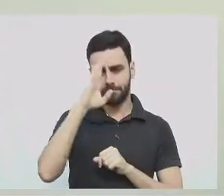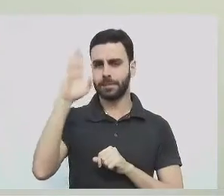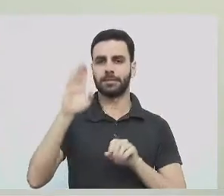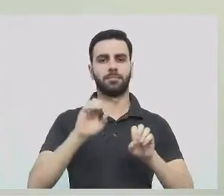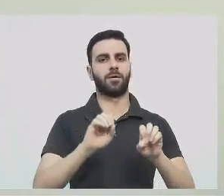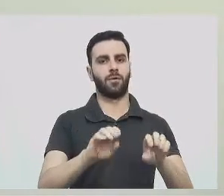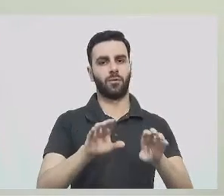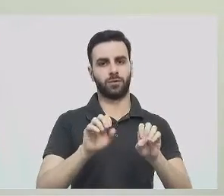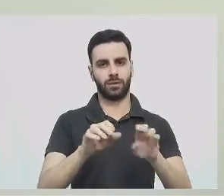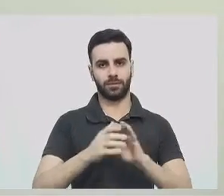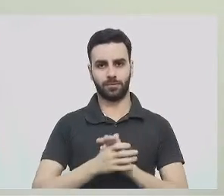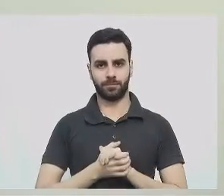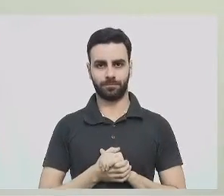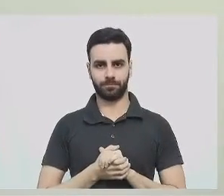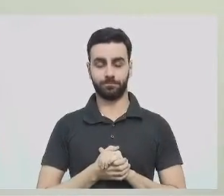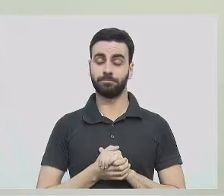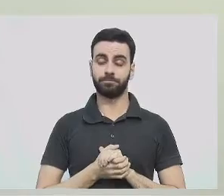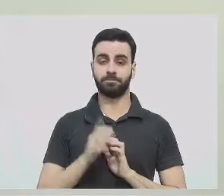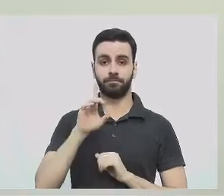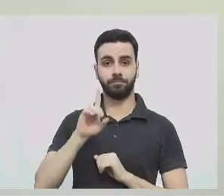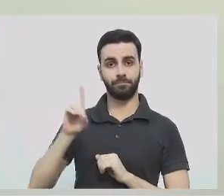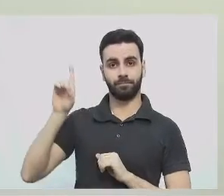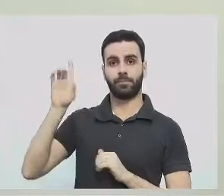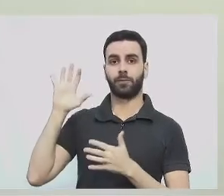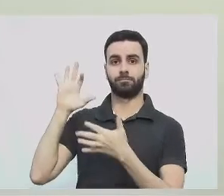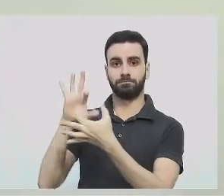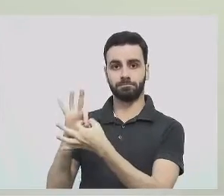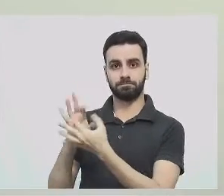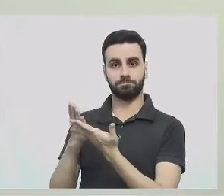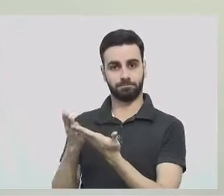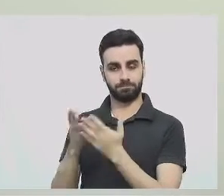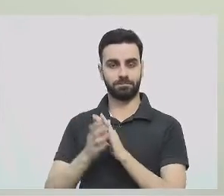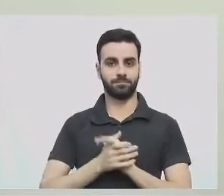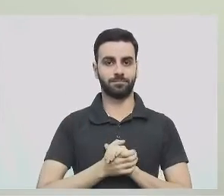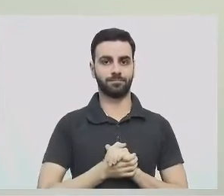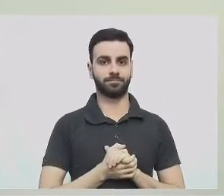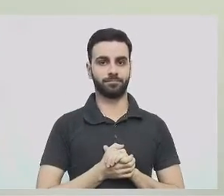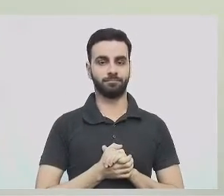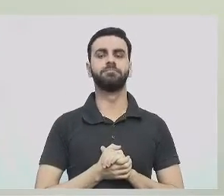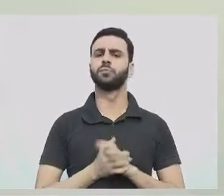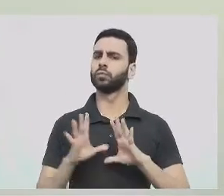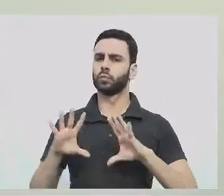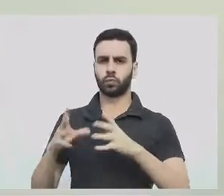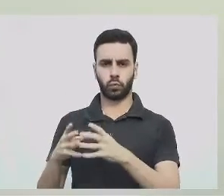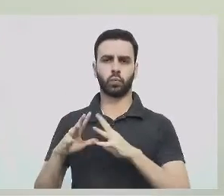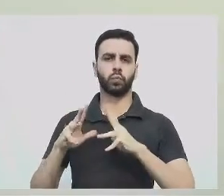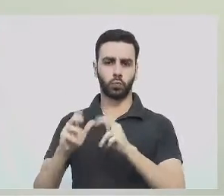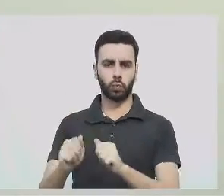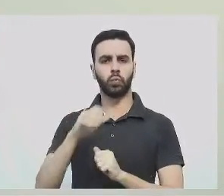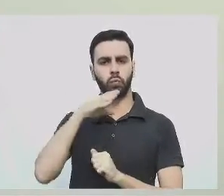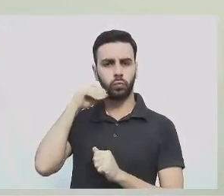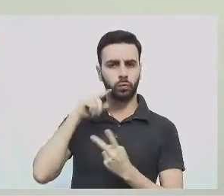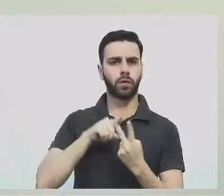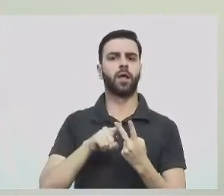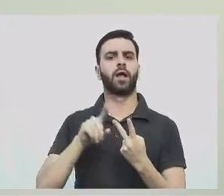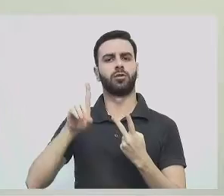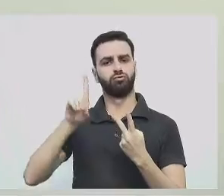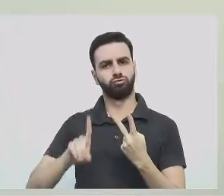no campo da educação. Que Deus esteja com todos, colaboradores,